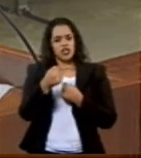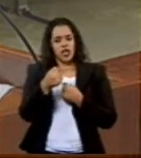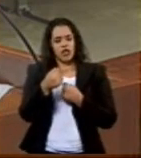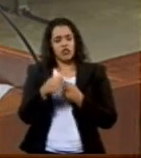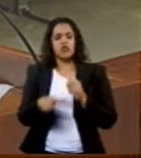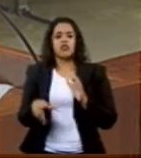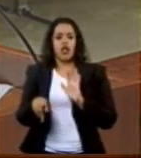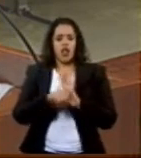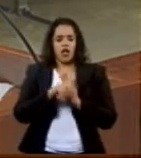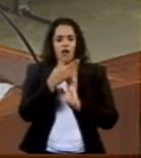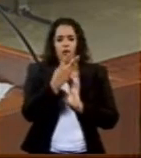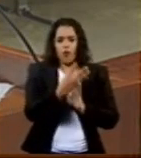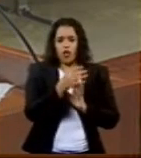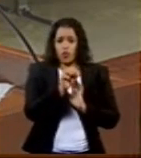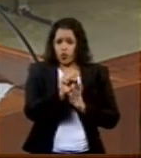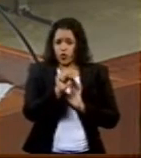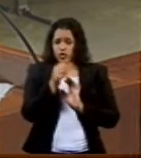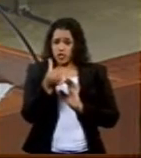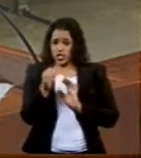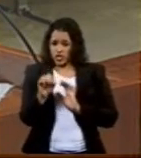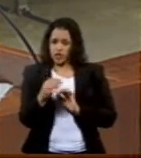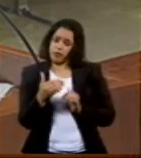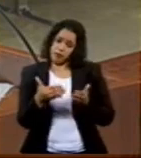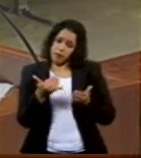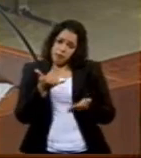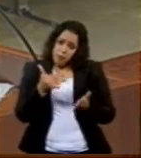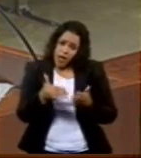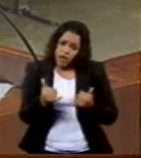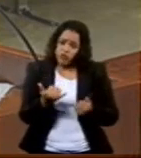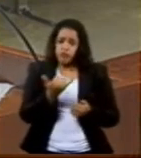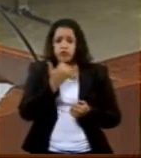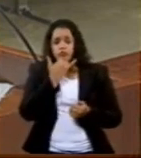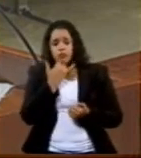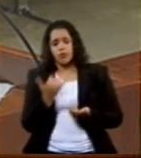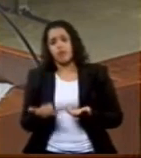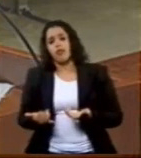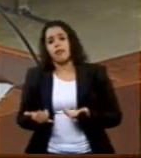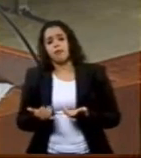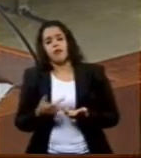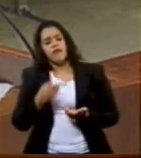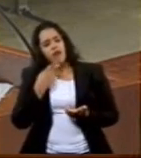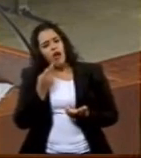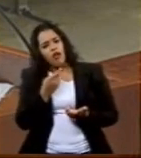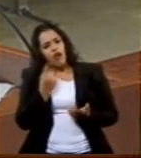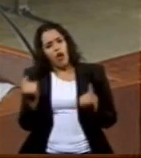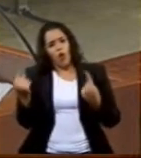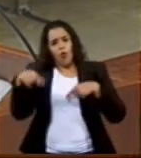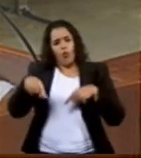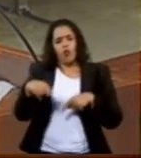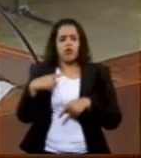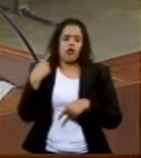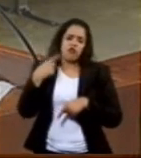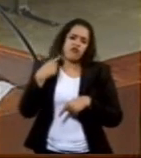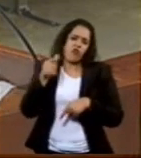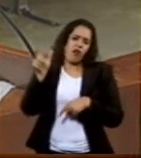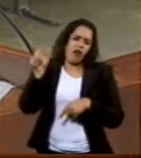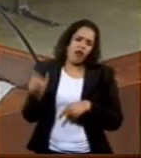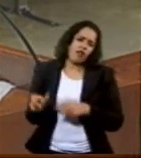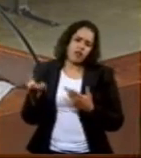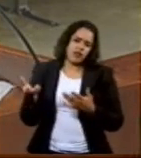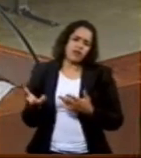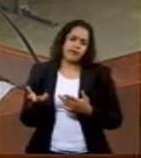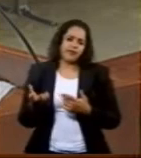4860. E aí peço mais uma vez vênia para discordar do nobre causídico que sustentou